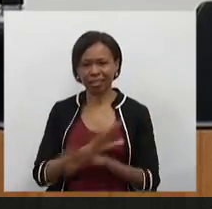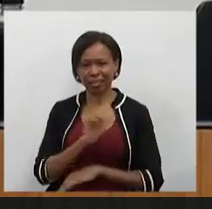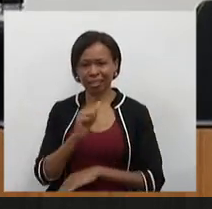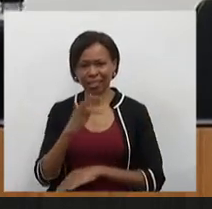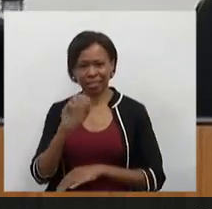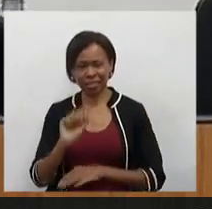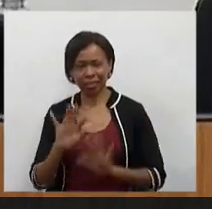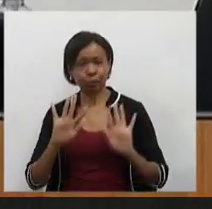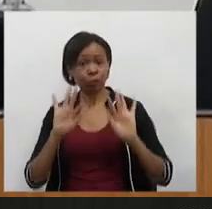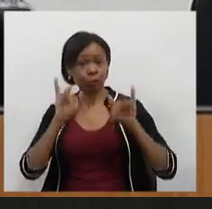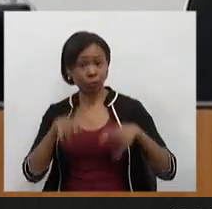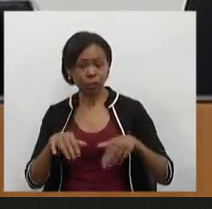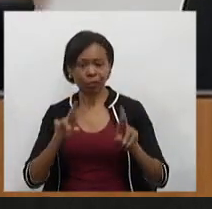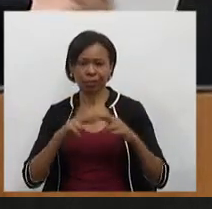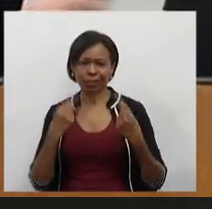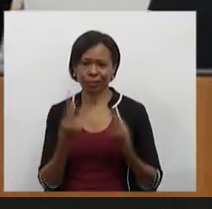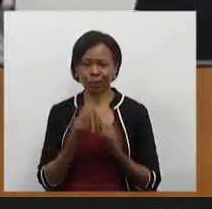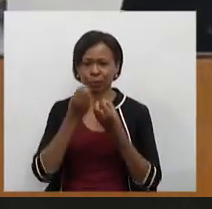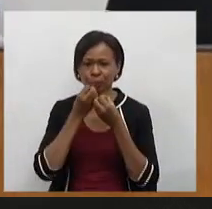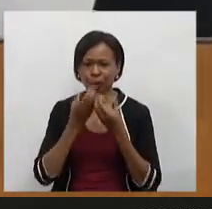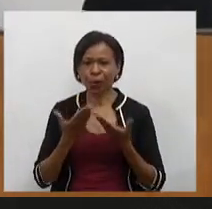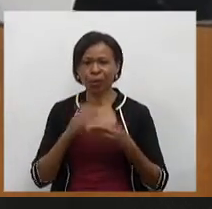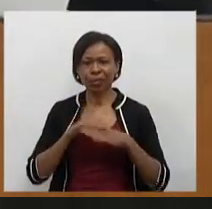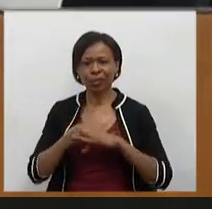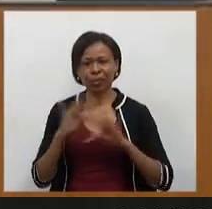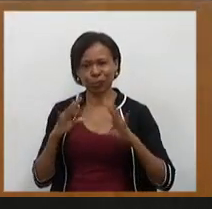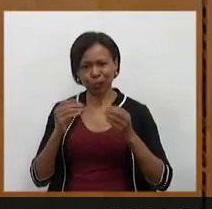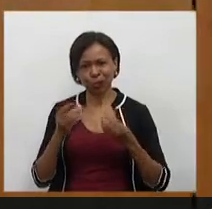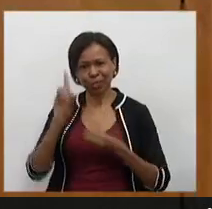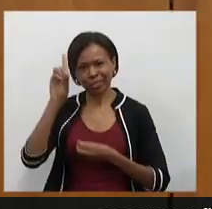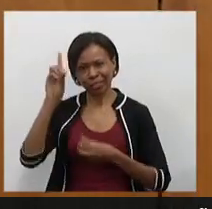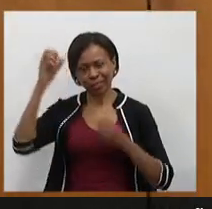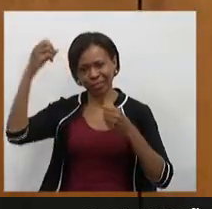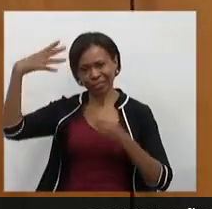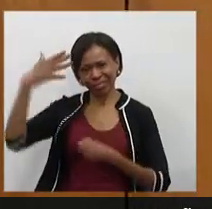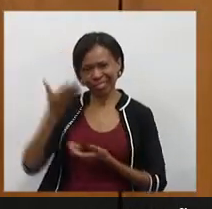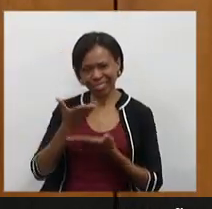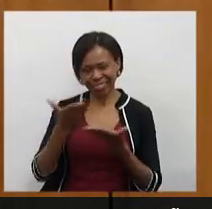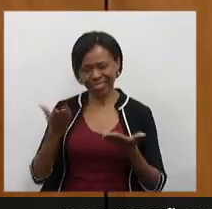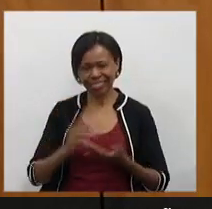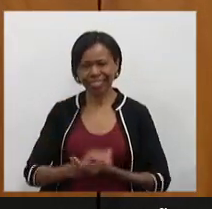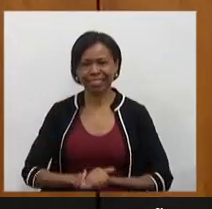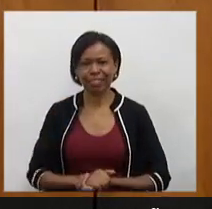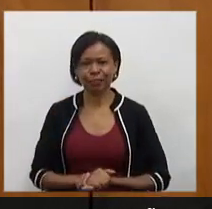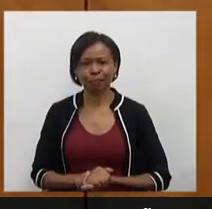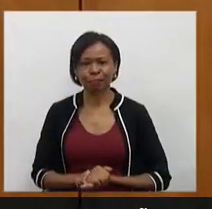e encerra o trabalho. Boa noite a todos. Que Deus nos ilumine aí na caminhada.